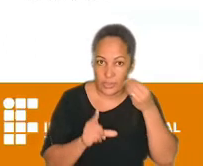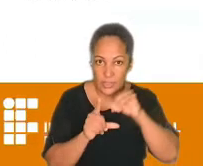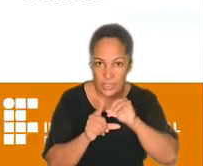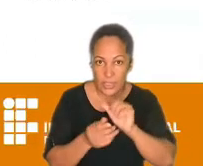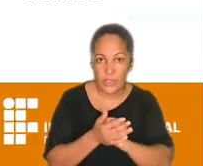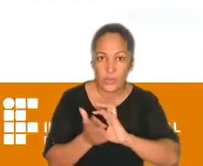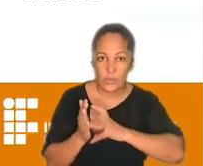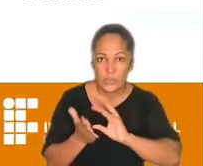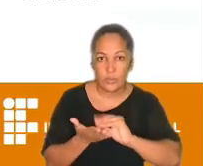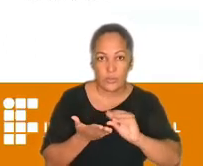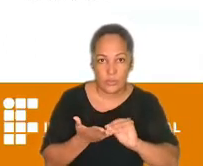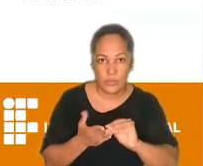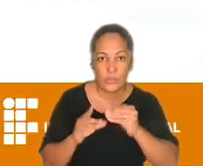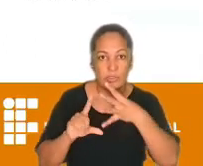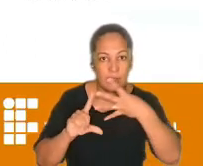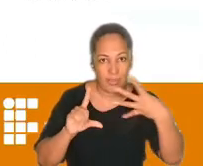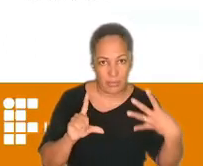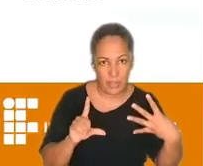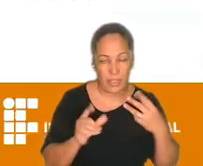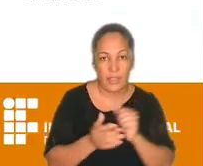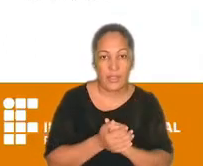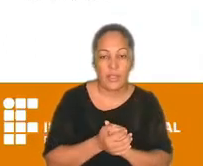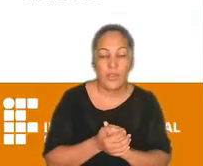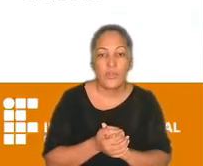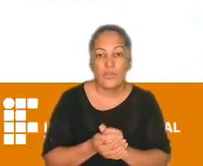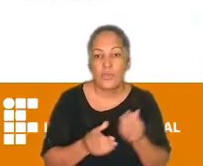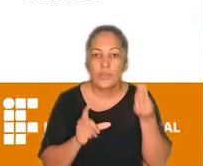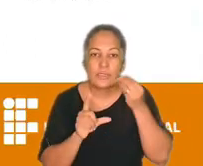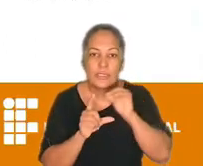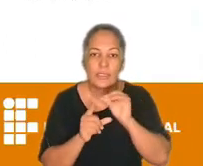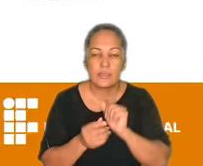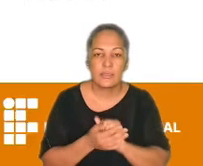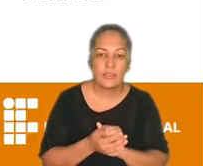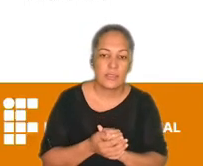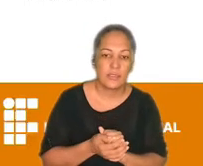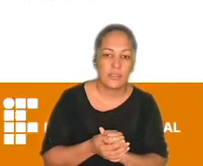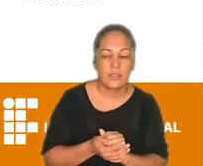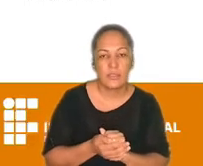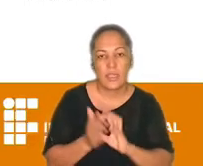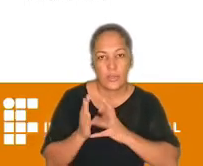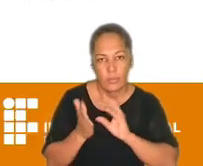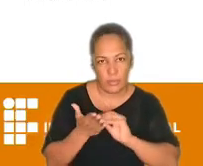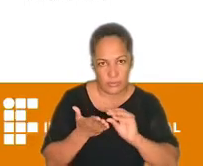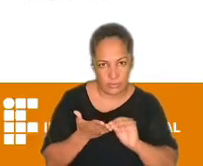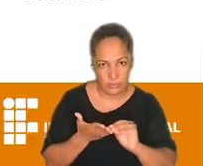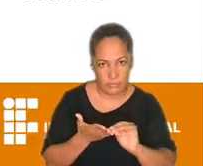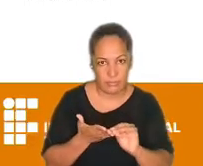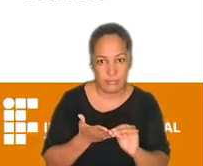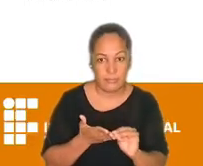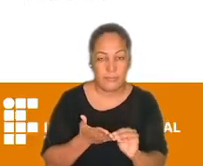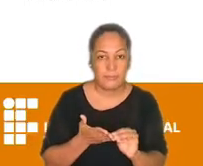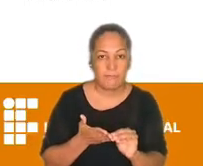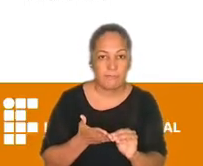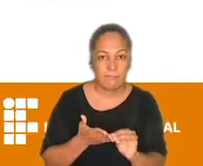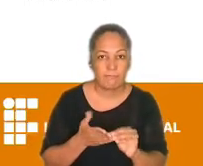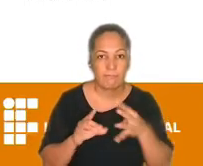tabela do banco de dados, dentro da tabela, quando eu vou inserir lá um registro, um registro dentro da minha tabela,